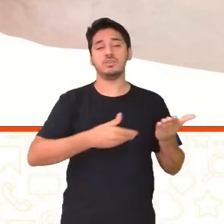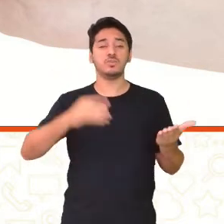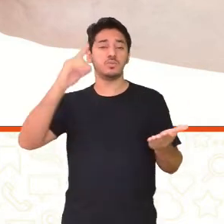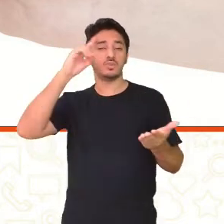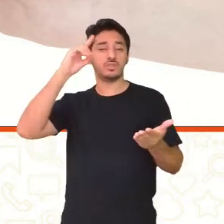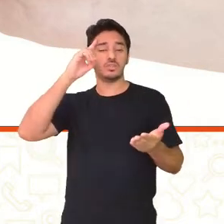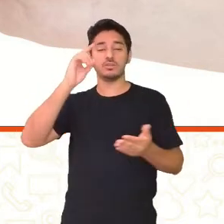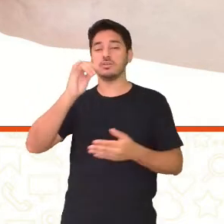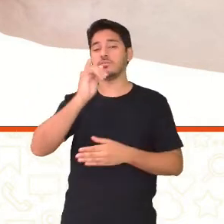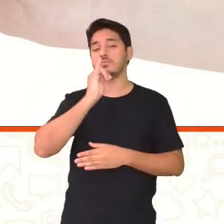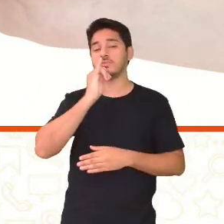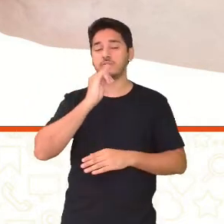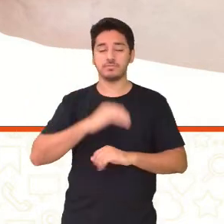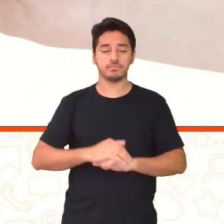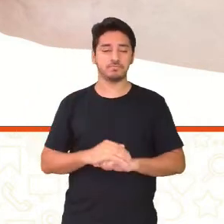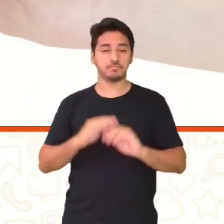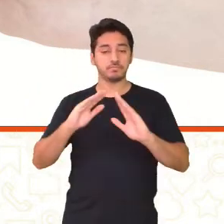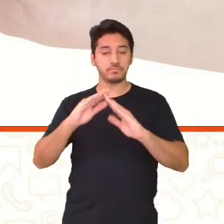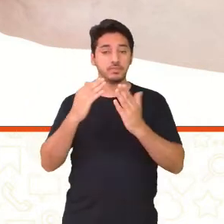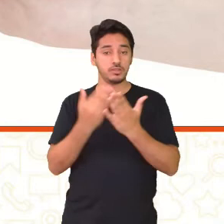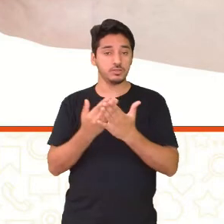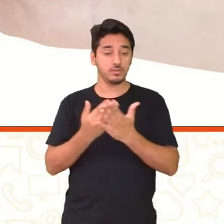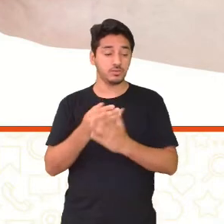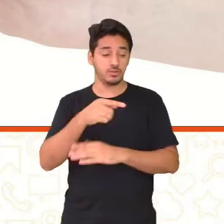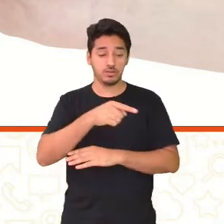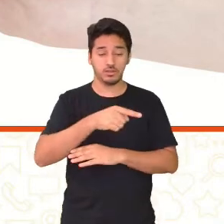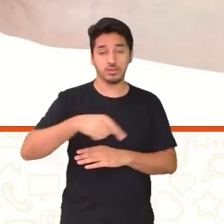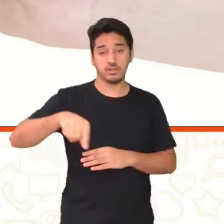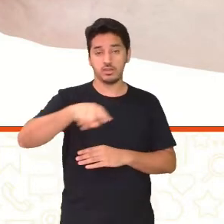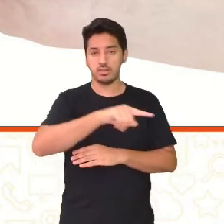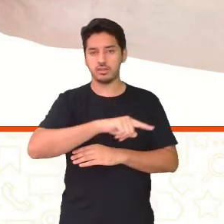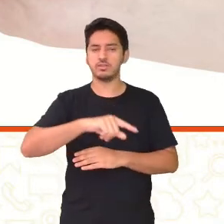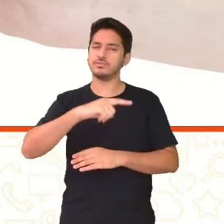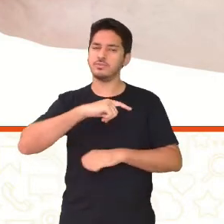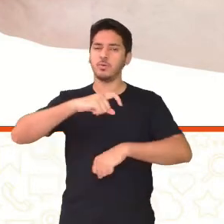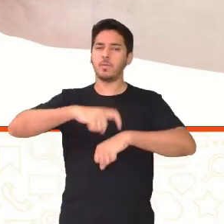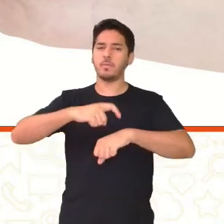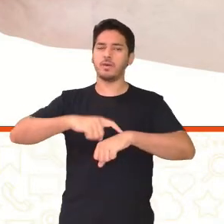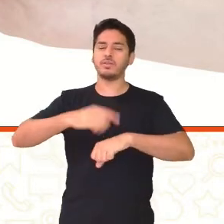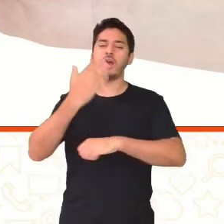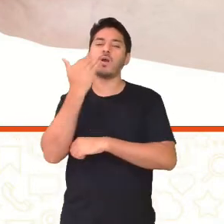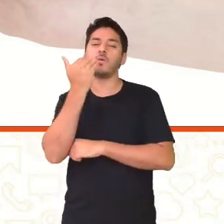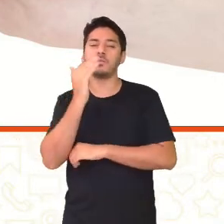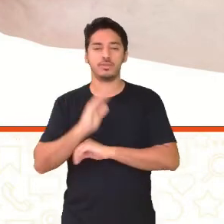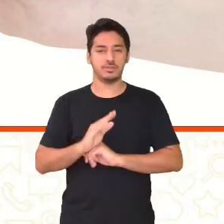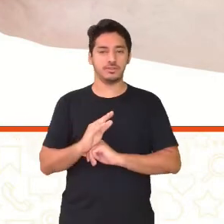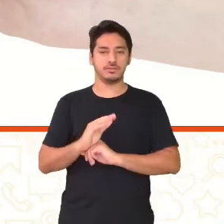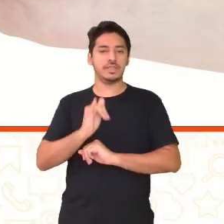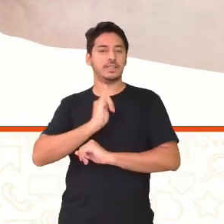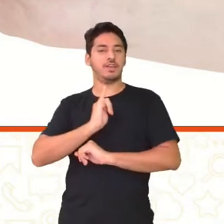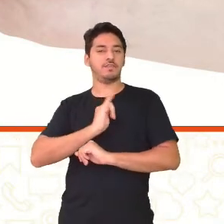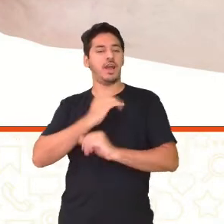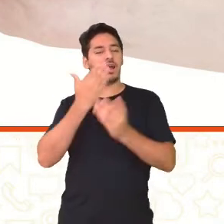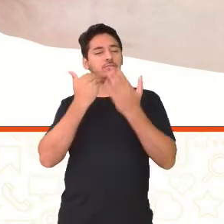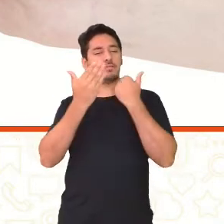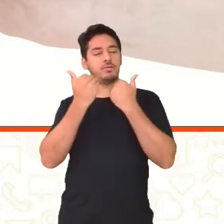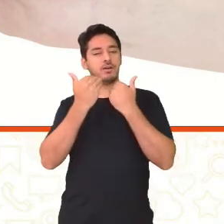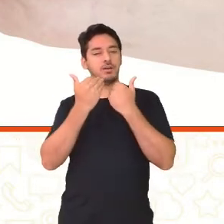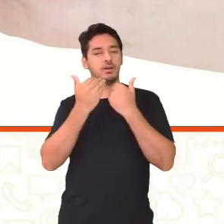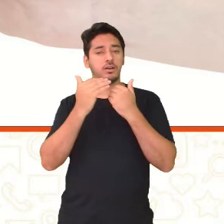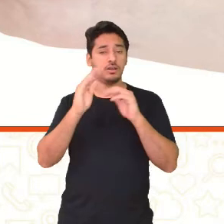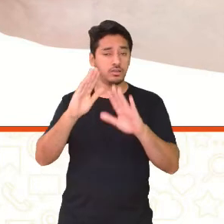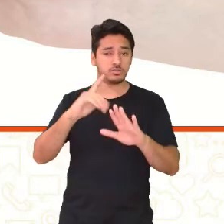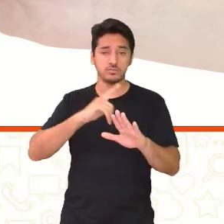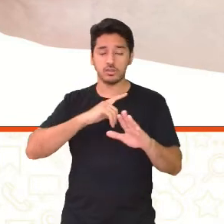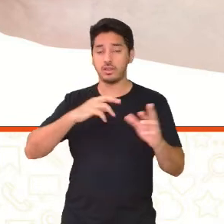Por exemplo, na escola, eles têm um momento da merenda, eles têm um momento do lanche. Então, isso tem